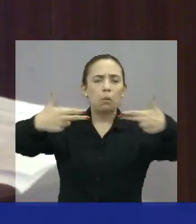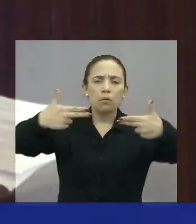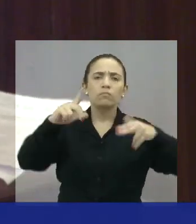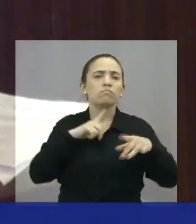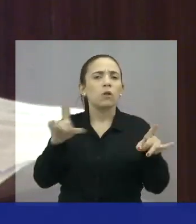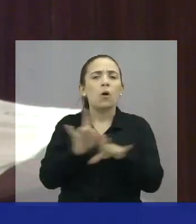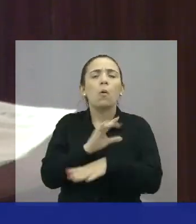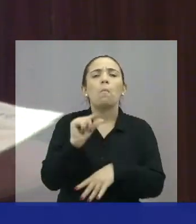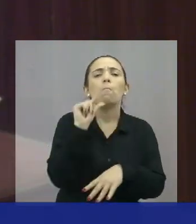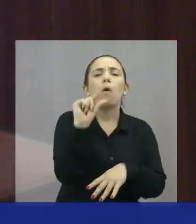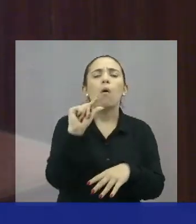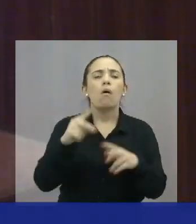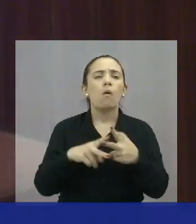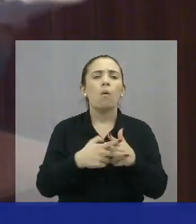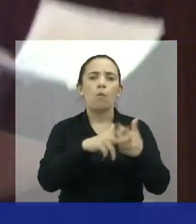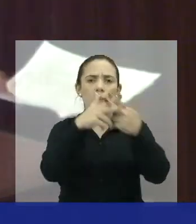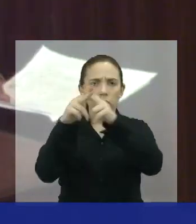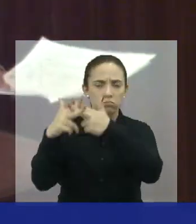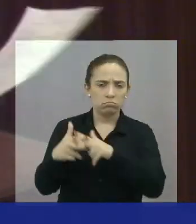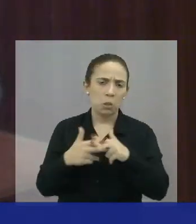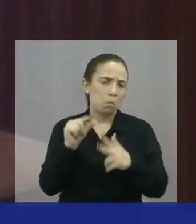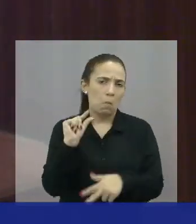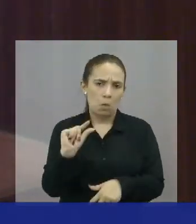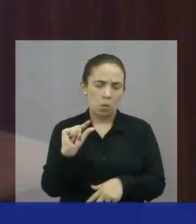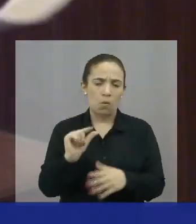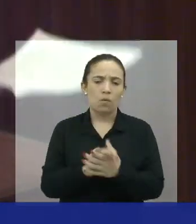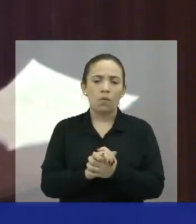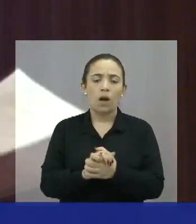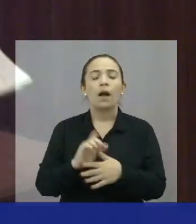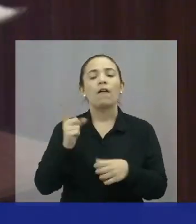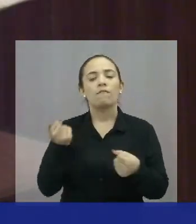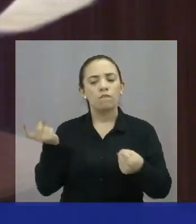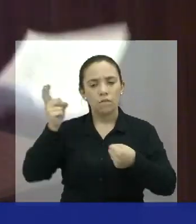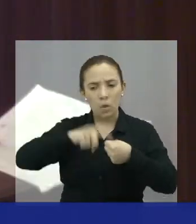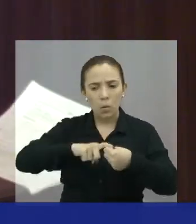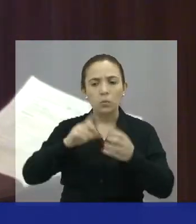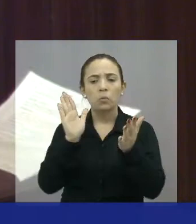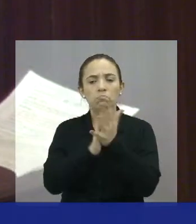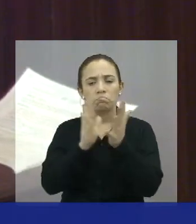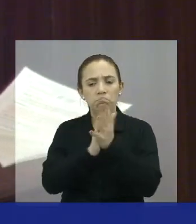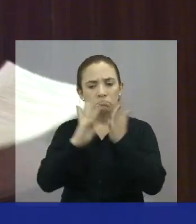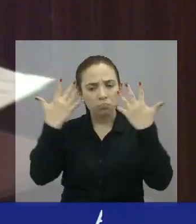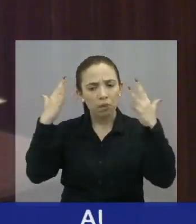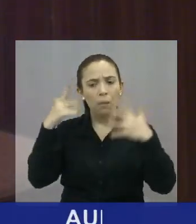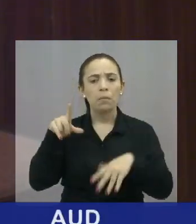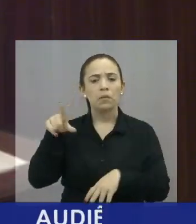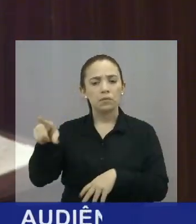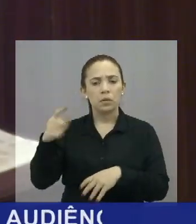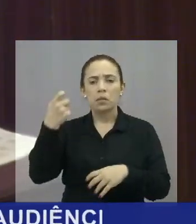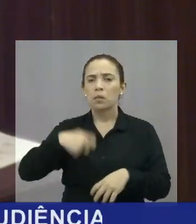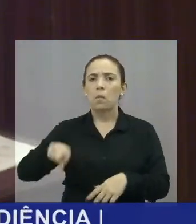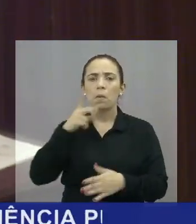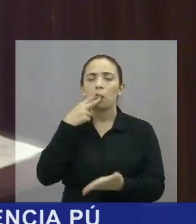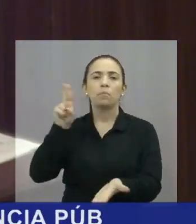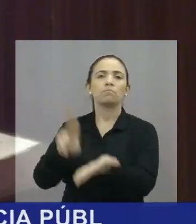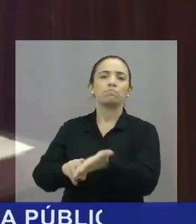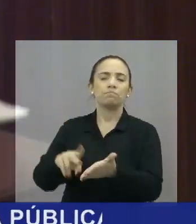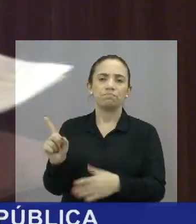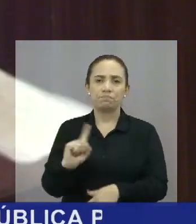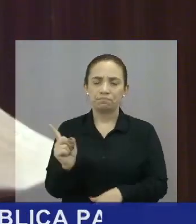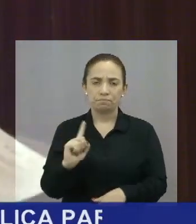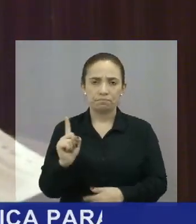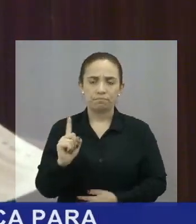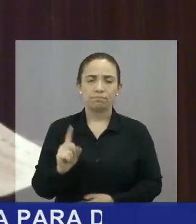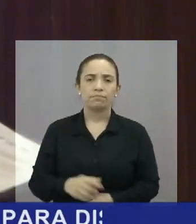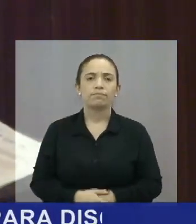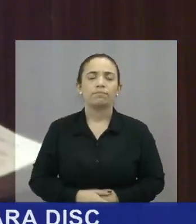se corrigir, ele se corrigiu, depois nós voltamos lá, demos os parabéns para ele, e não foi necessário autuar. Era a lei de